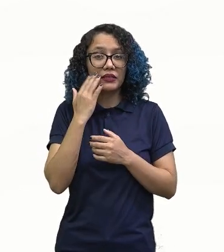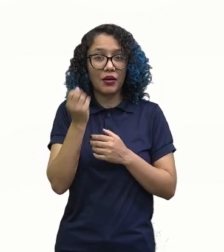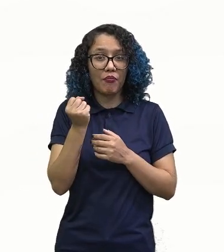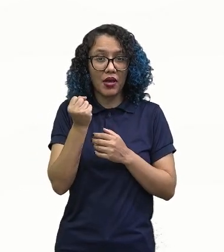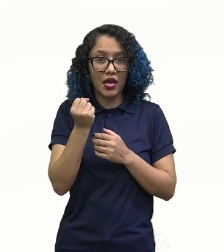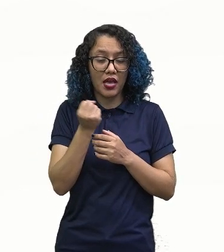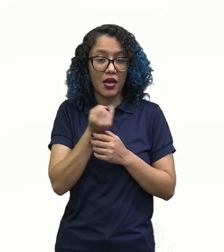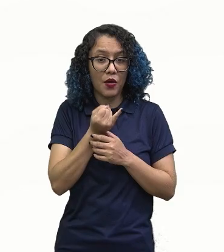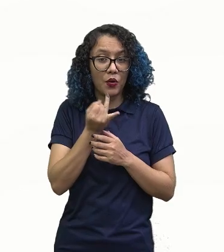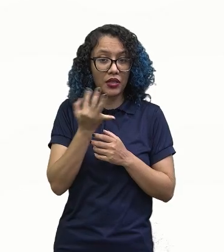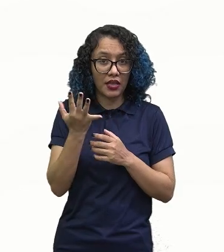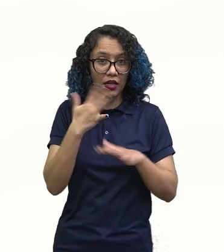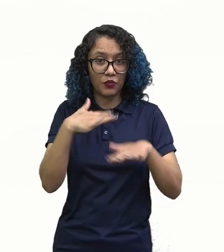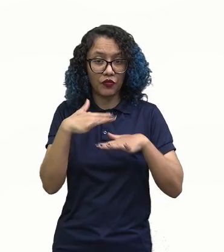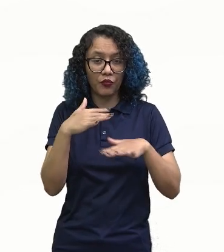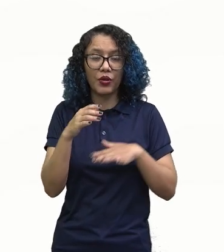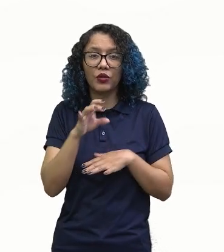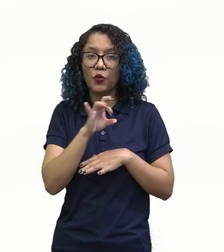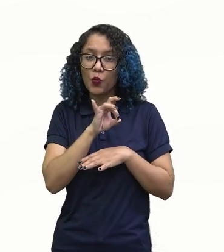né? Trabalho